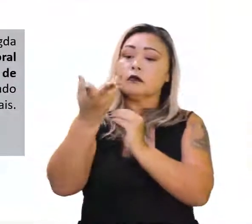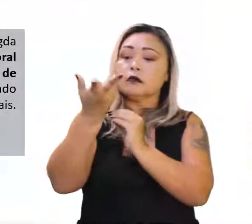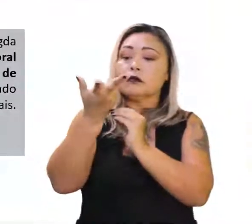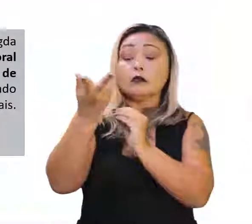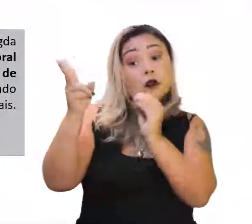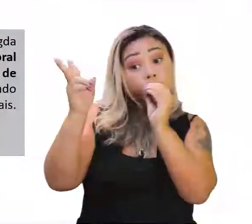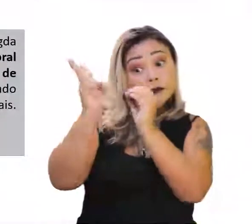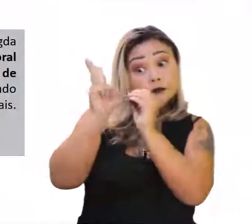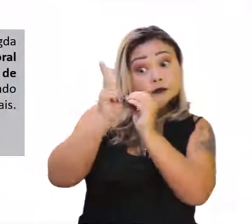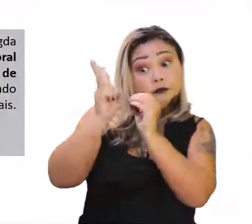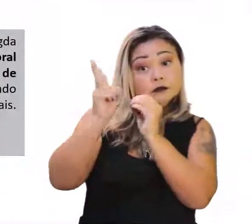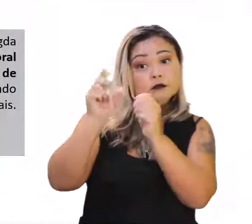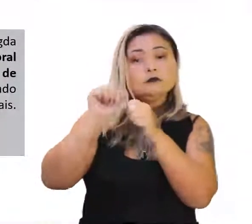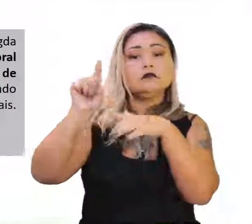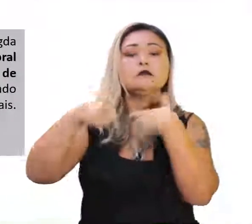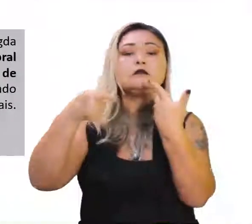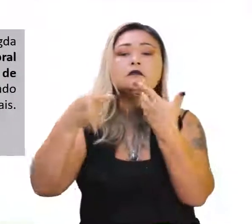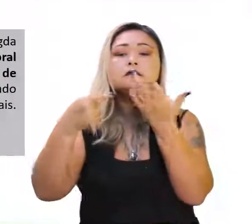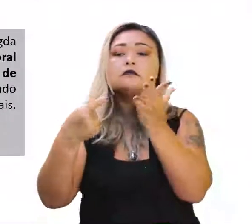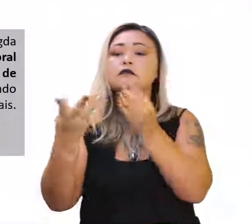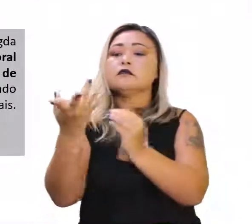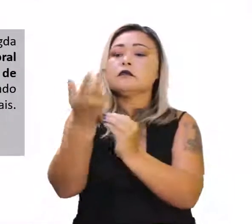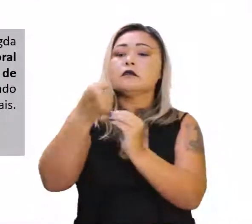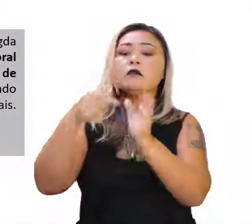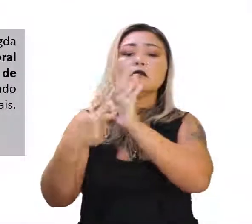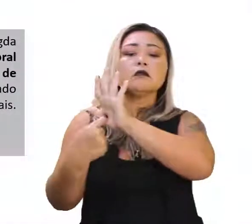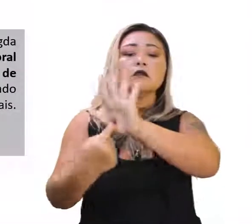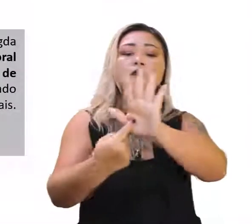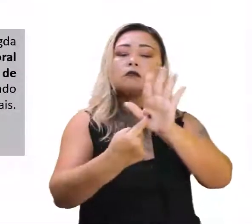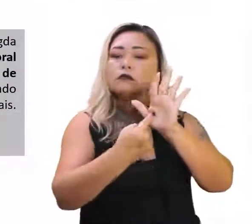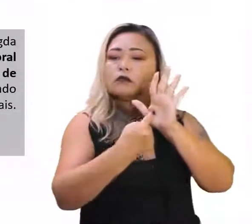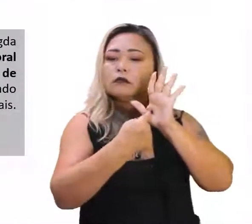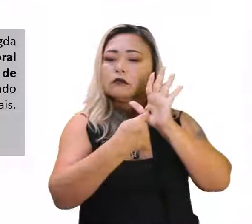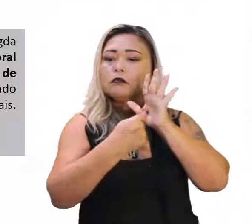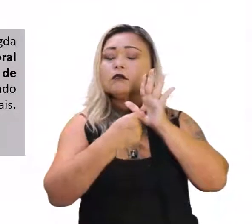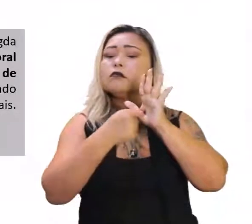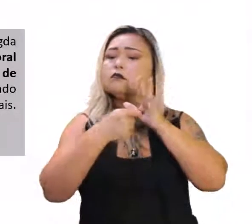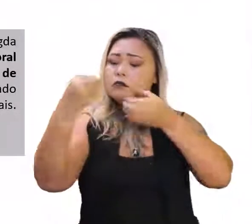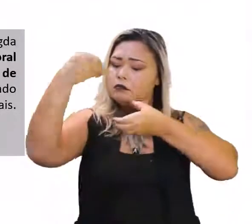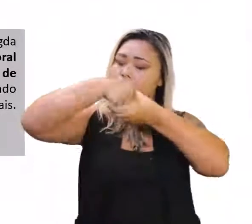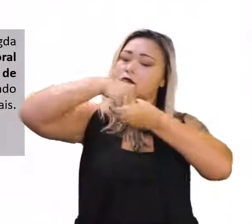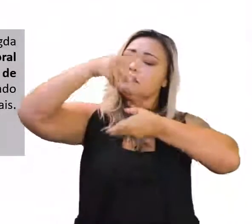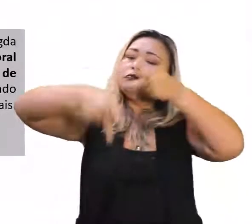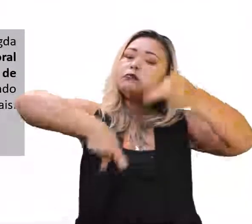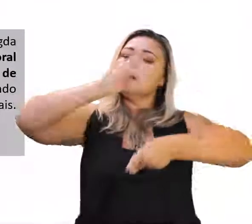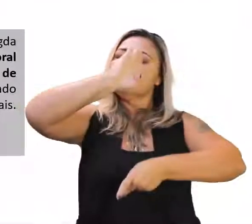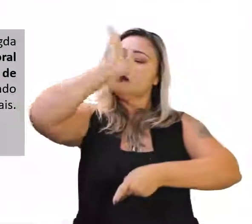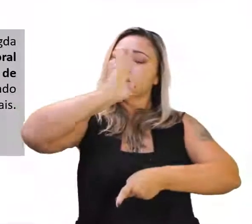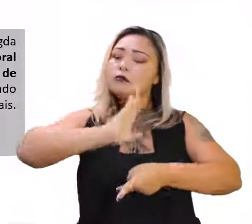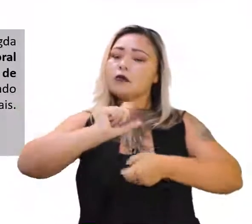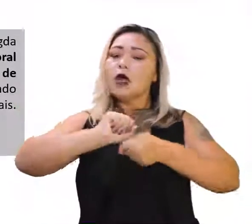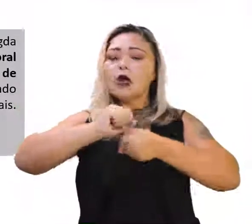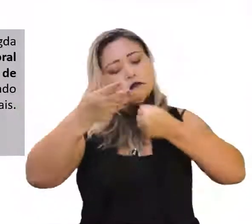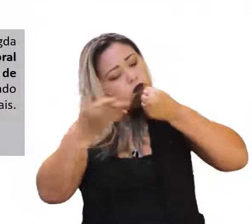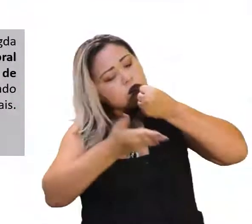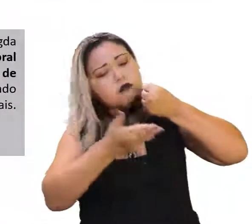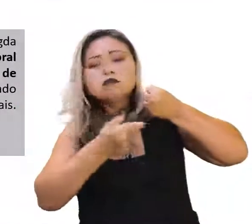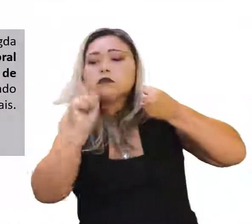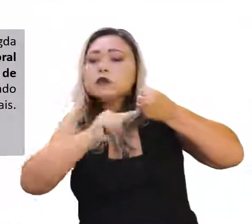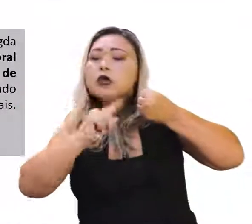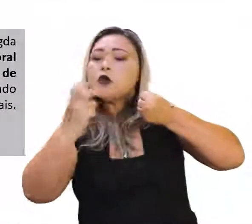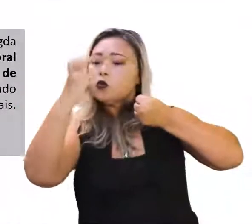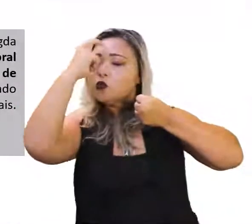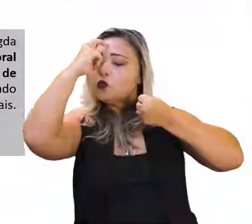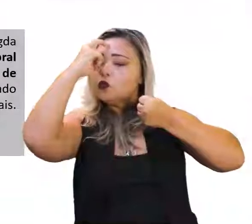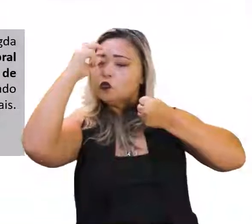indígena, é uma arte que está presente na essência do povo brasileiro. É um dos pilares para a cultura do nosso